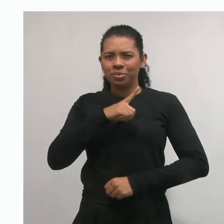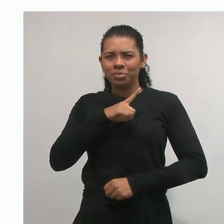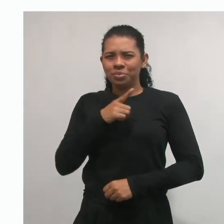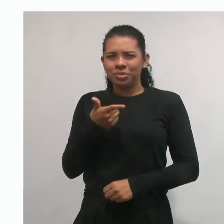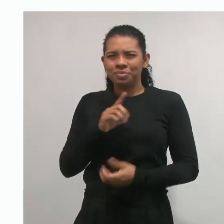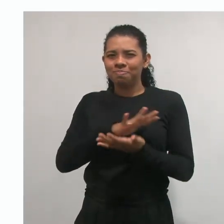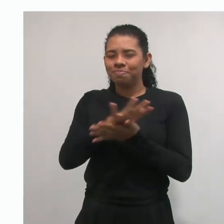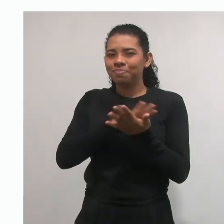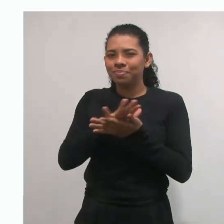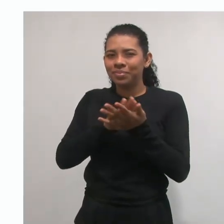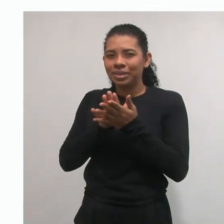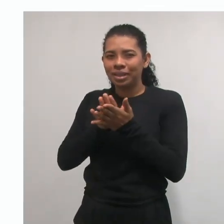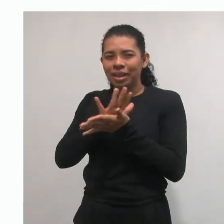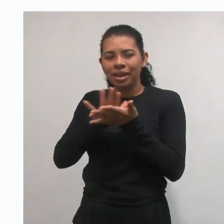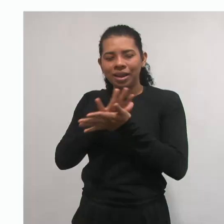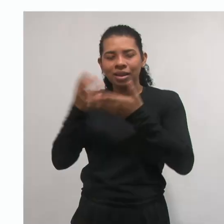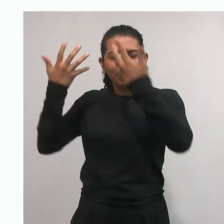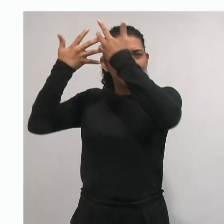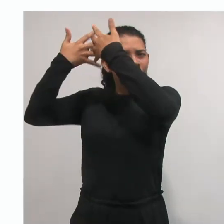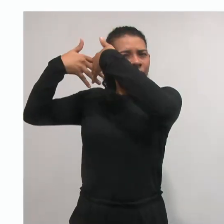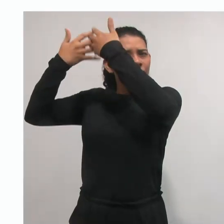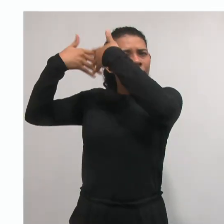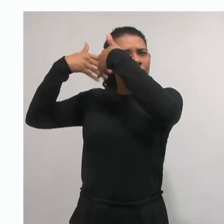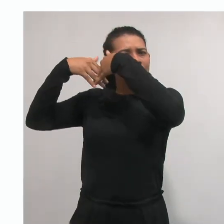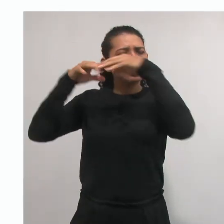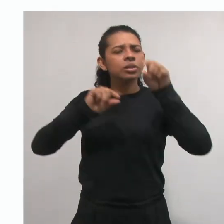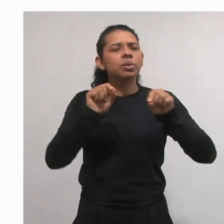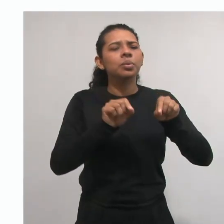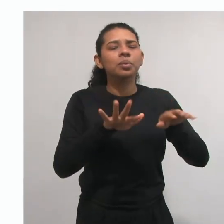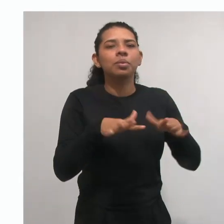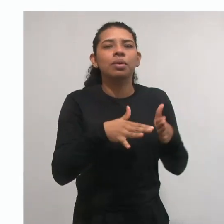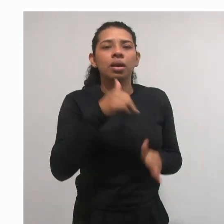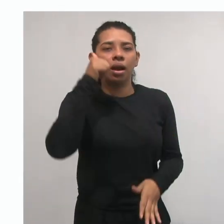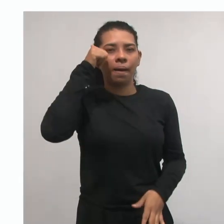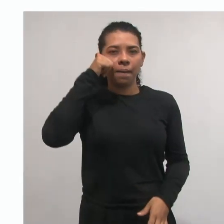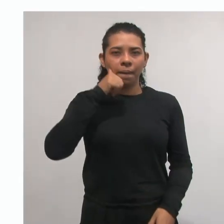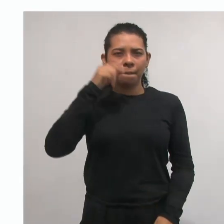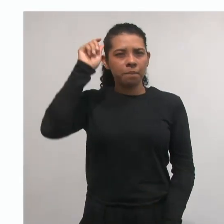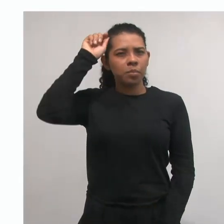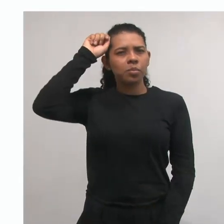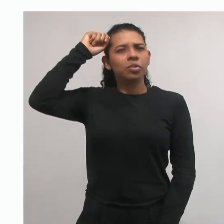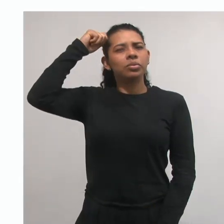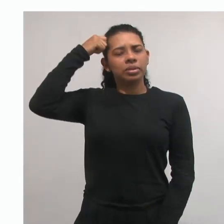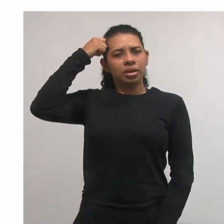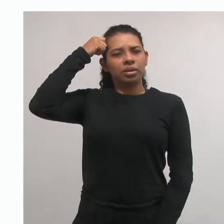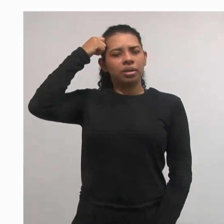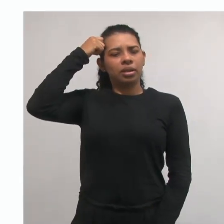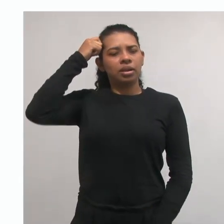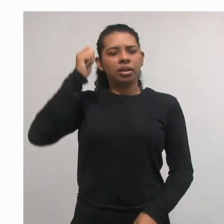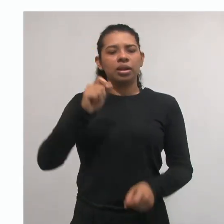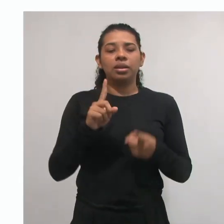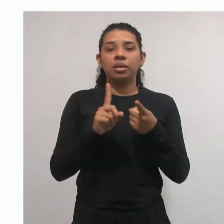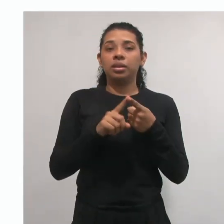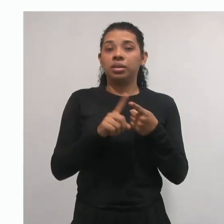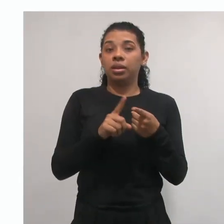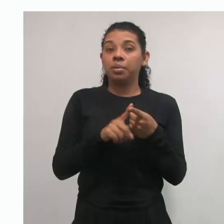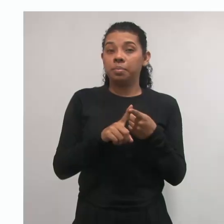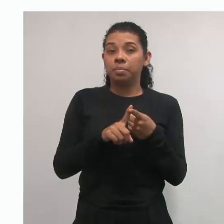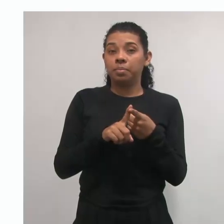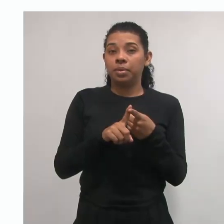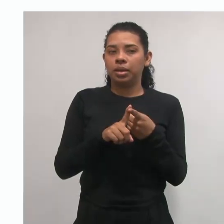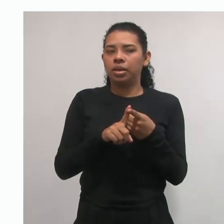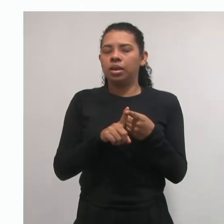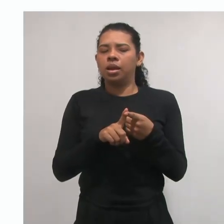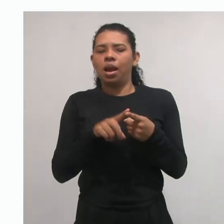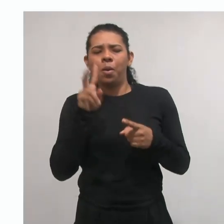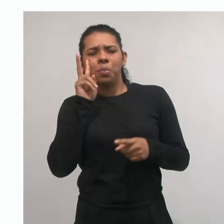uma reflexão sobre as mulheres negras, ou seja, sobre essa mulher que, além de